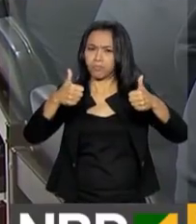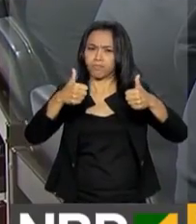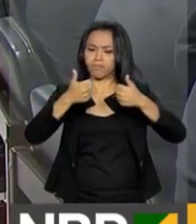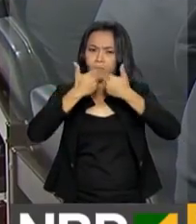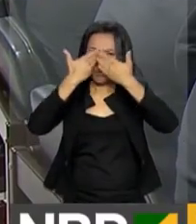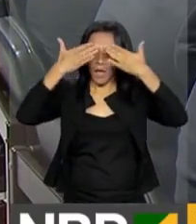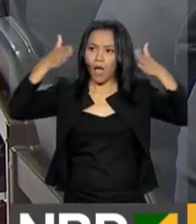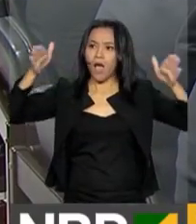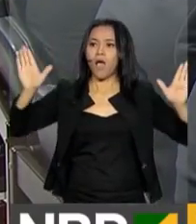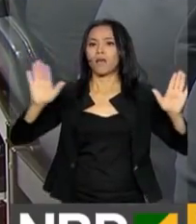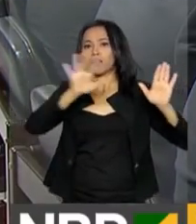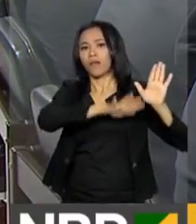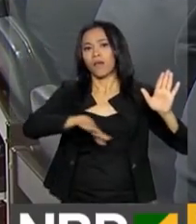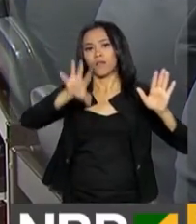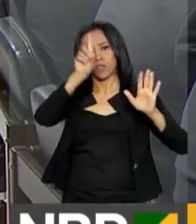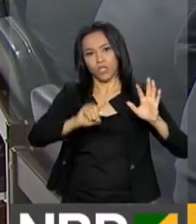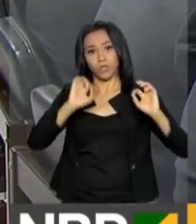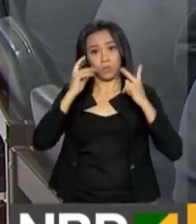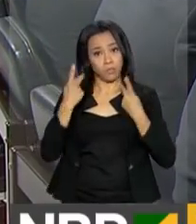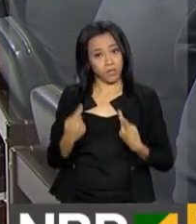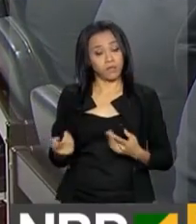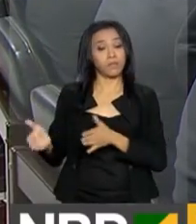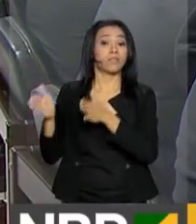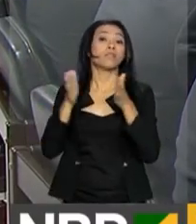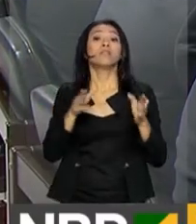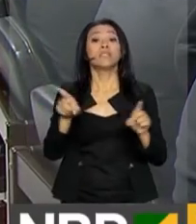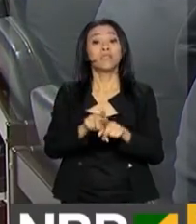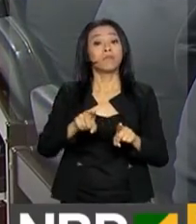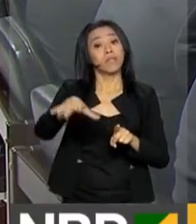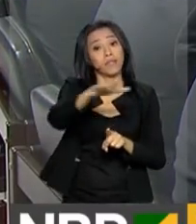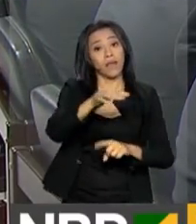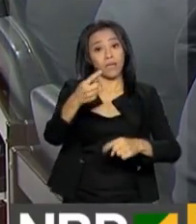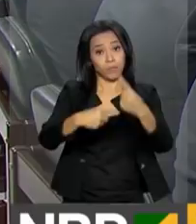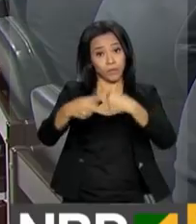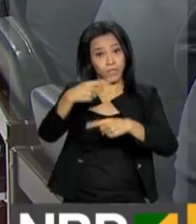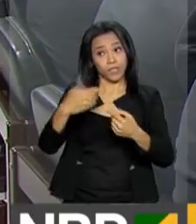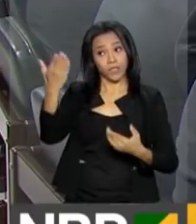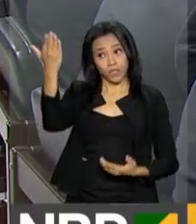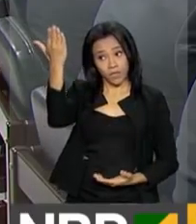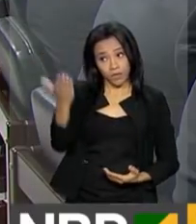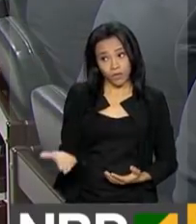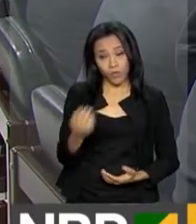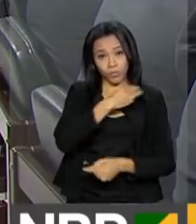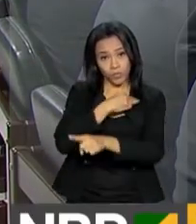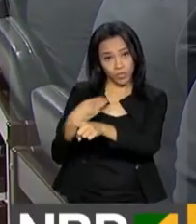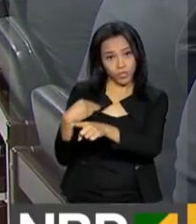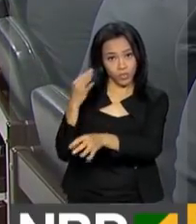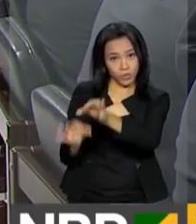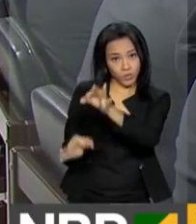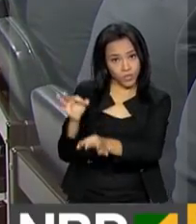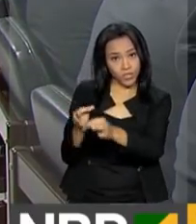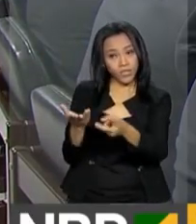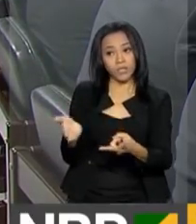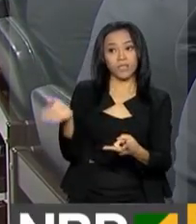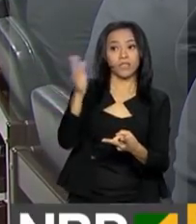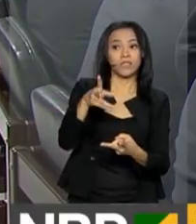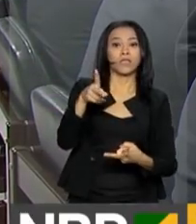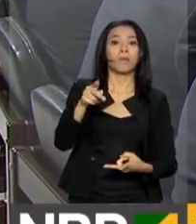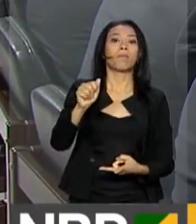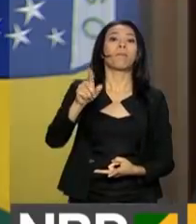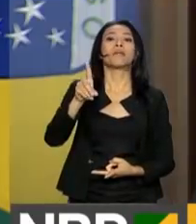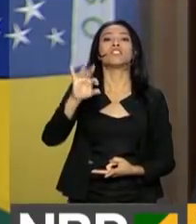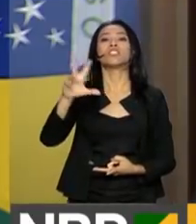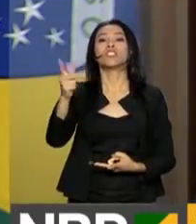e na área política evidentemente aqui é como está a justiça com minhas partilha como diz